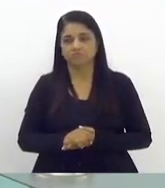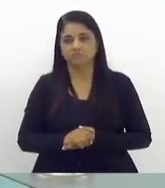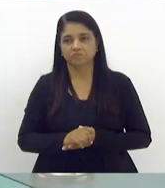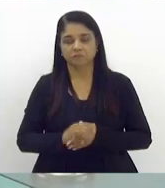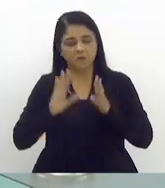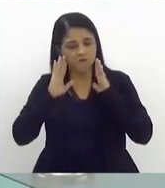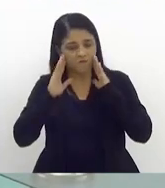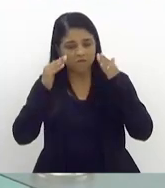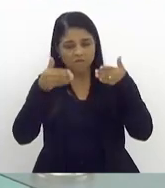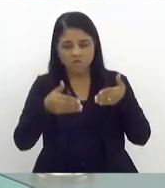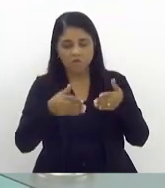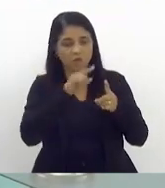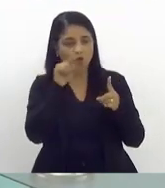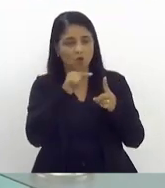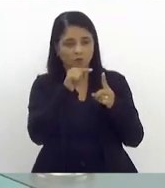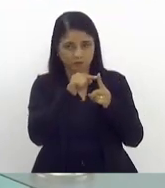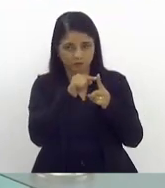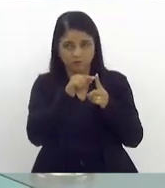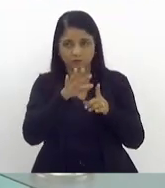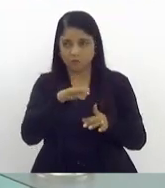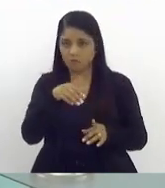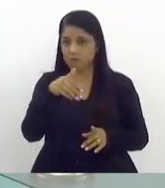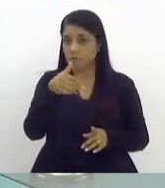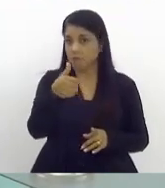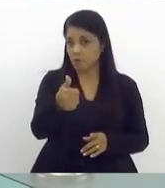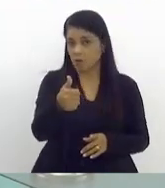voltadas para a melhoria, né?